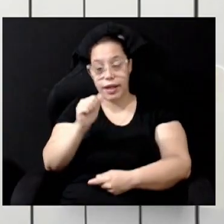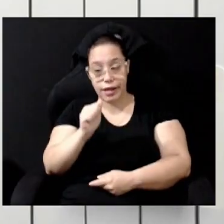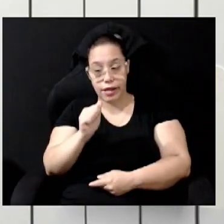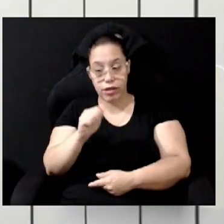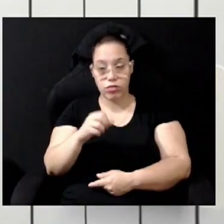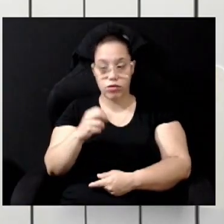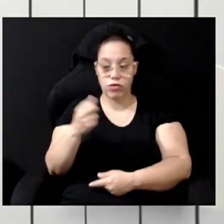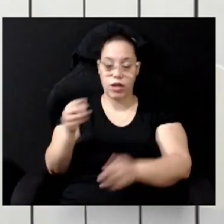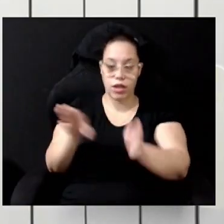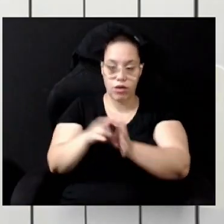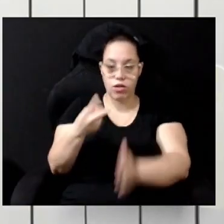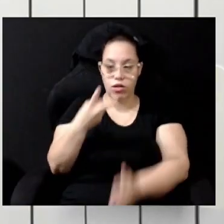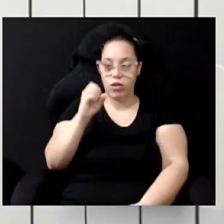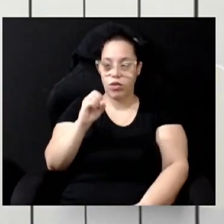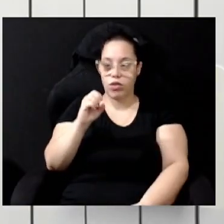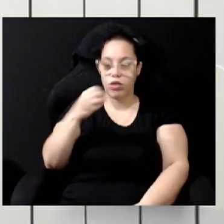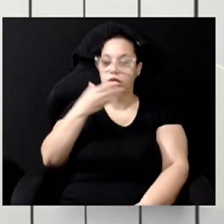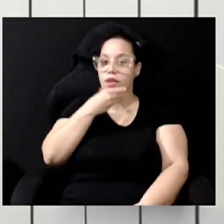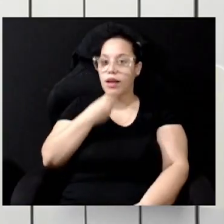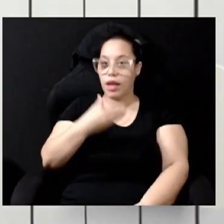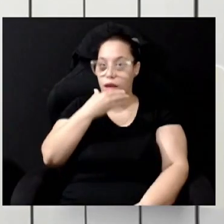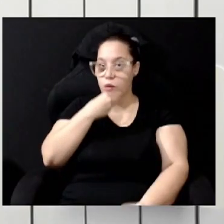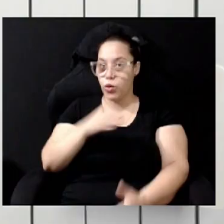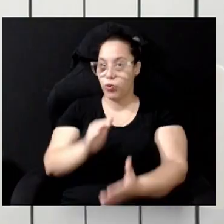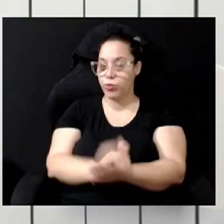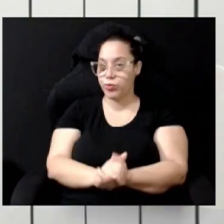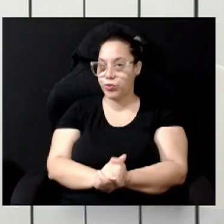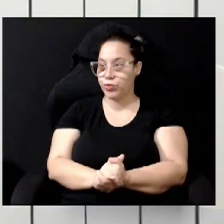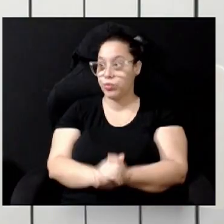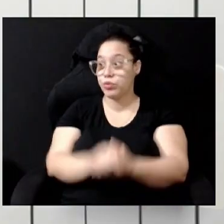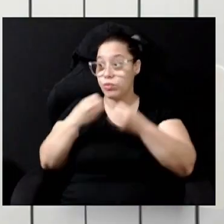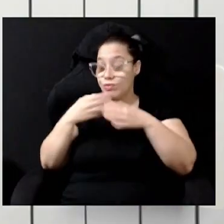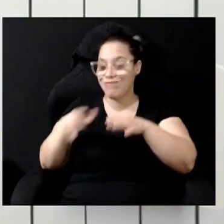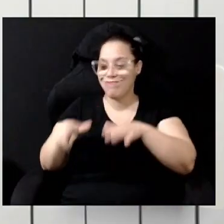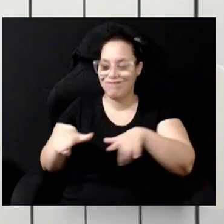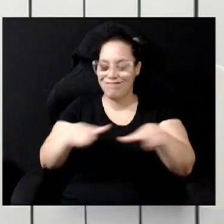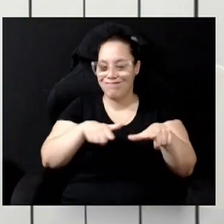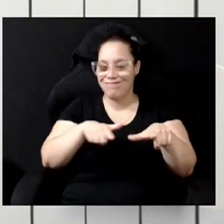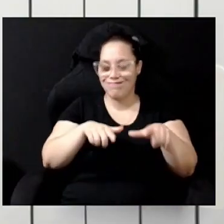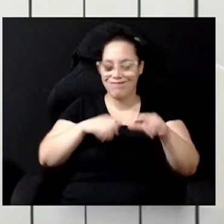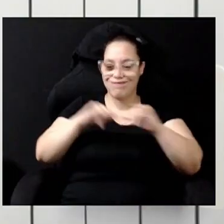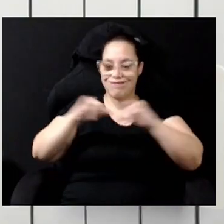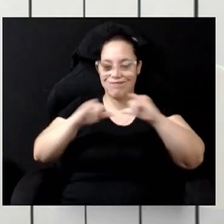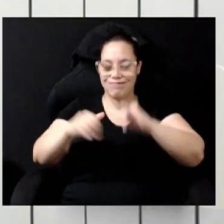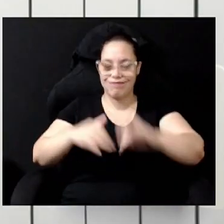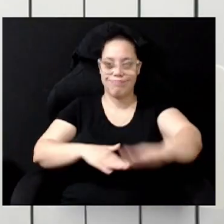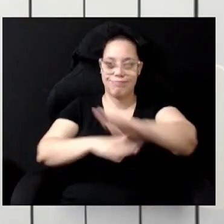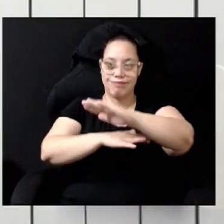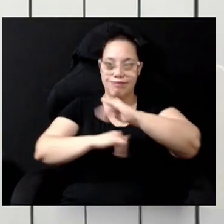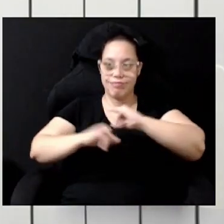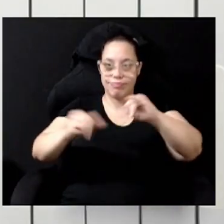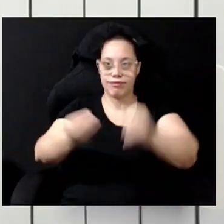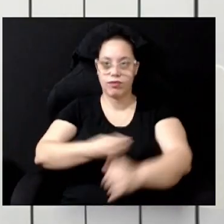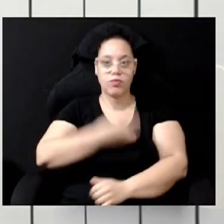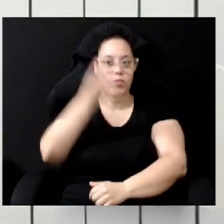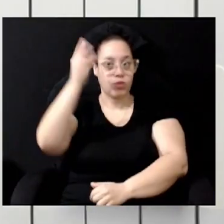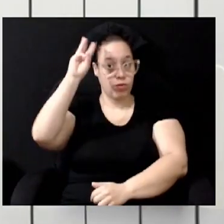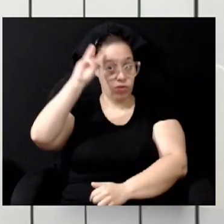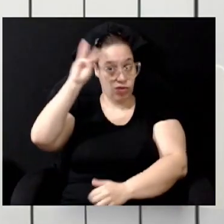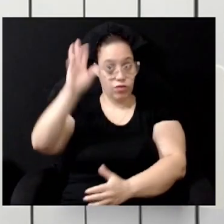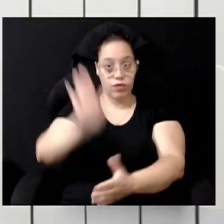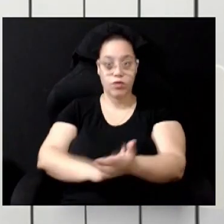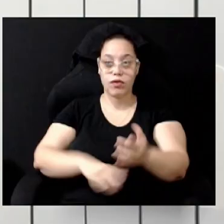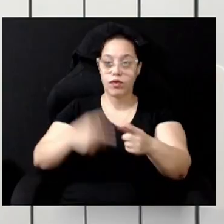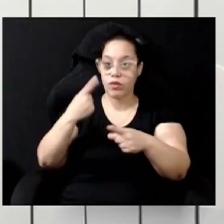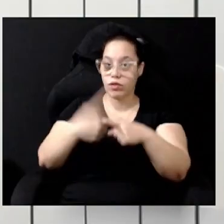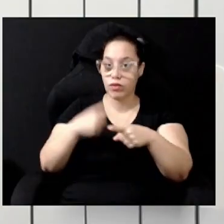dia 20 de dezembro. Bom, a gente segue aqui com o Jornal Câmara Notícia, ao vivo nesta terça-feira, porque nesta